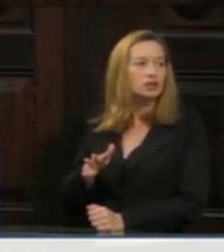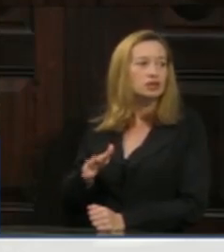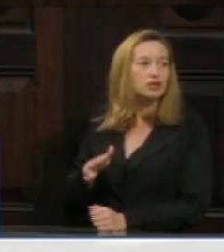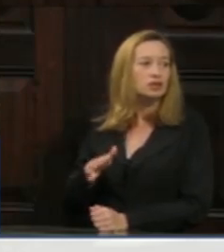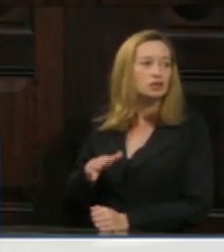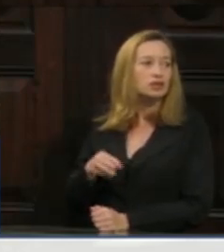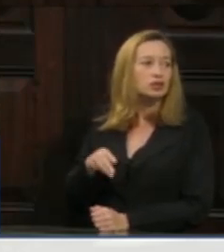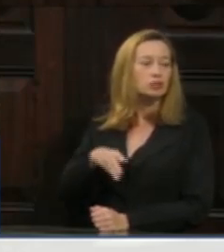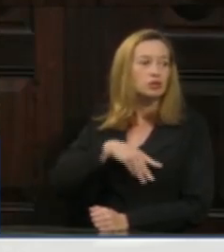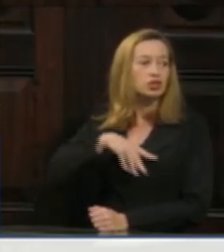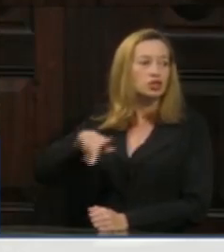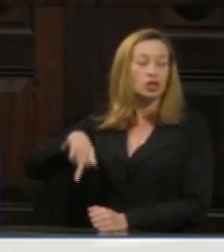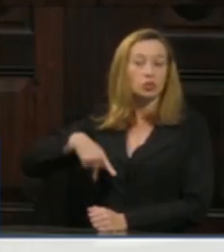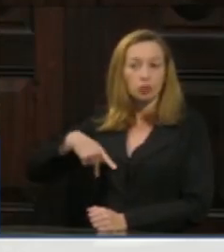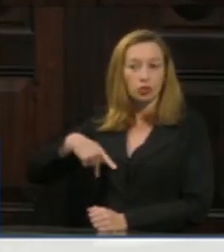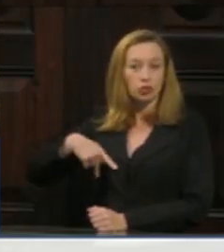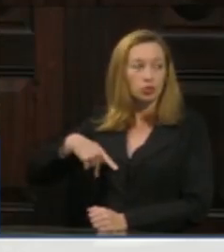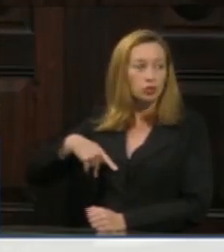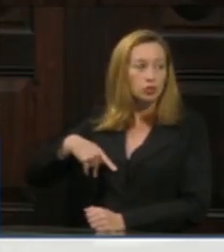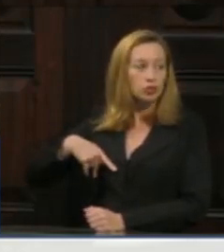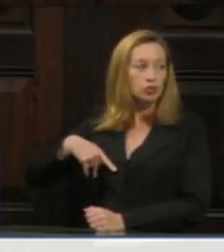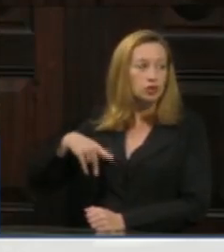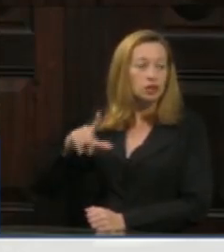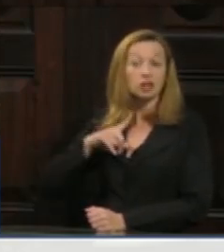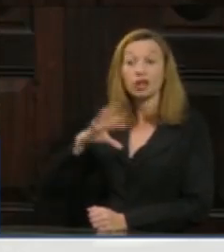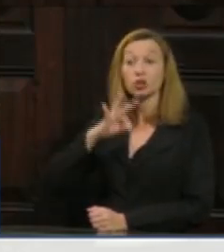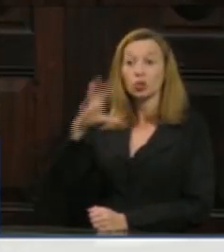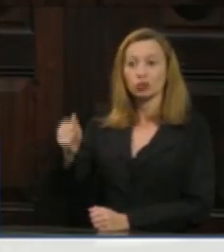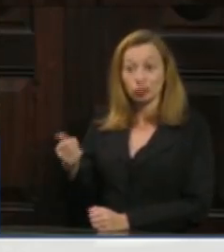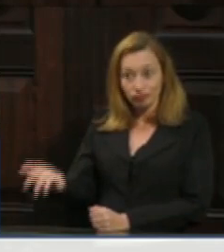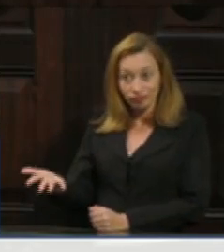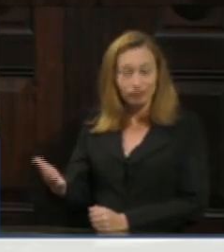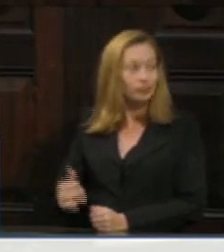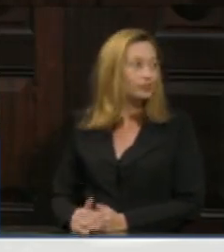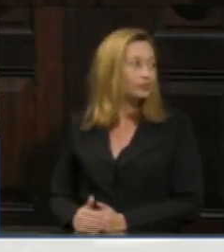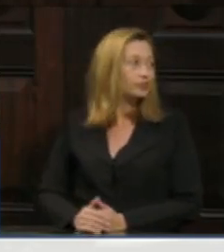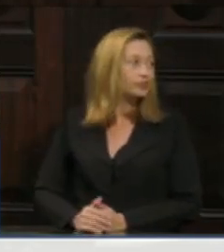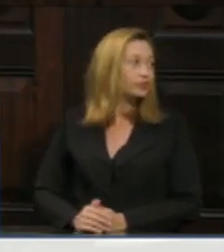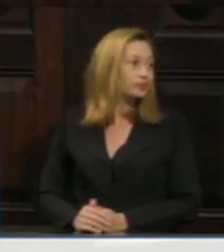até agora essa operação não apareceu.